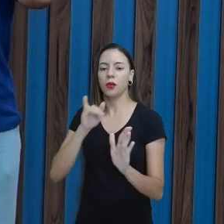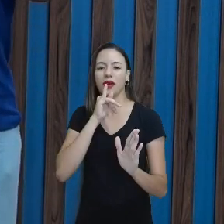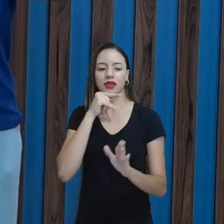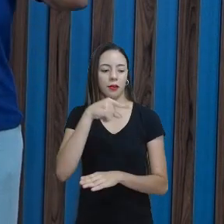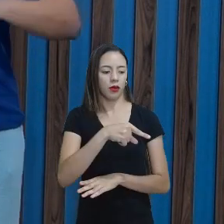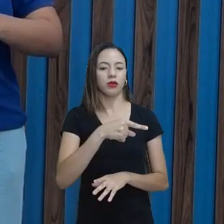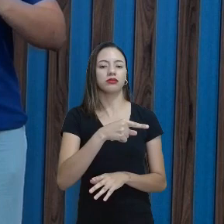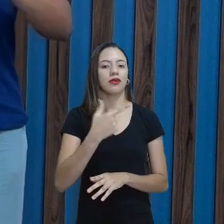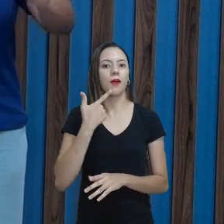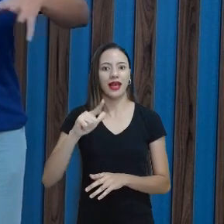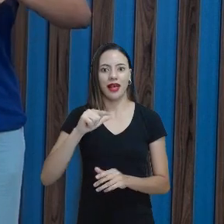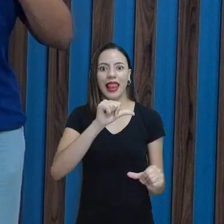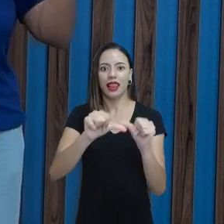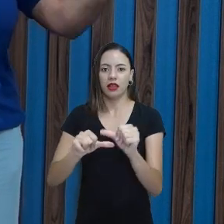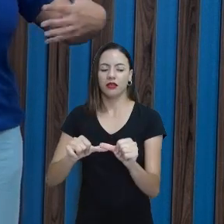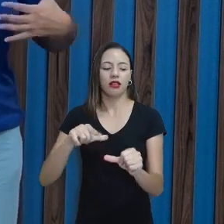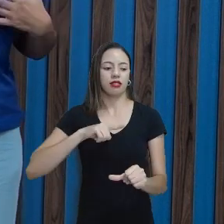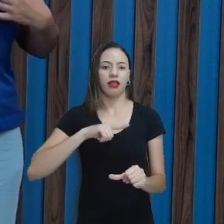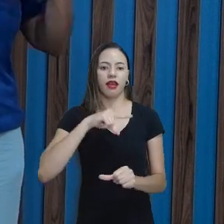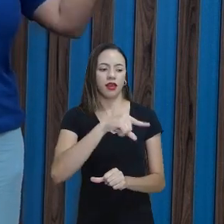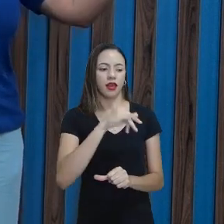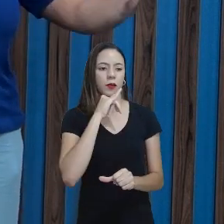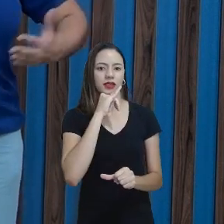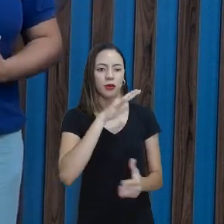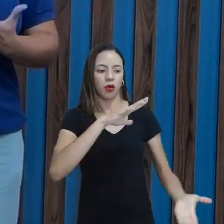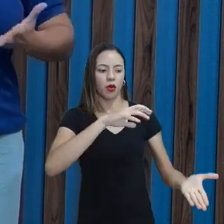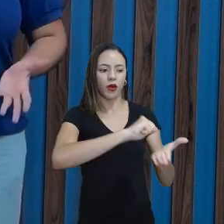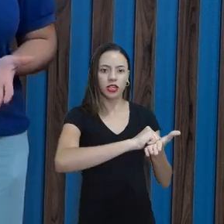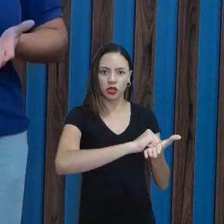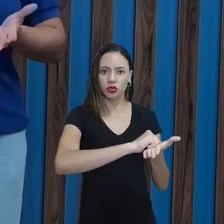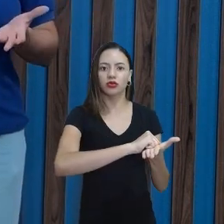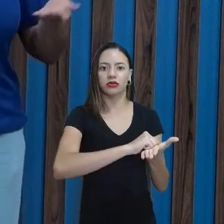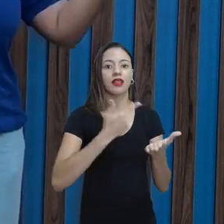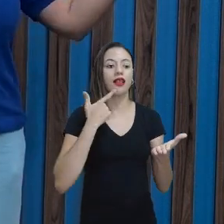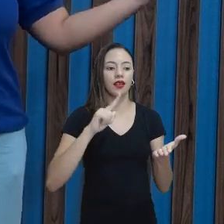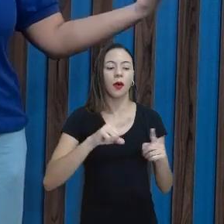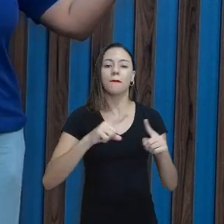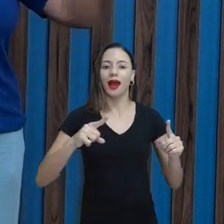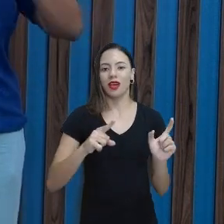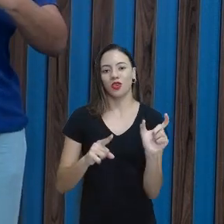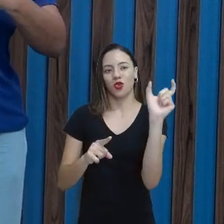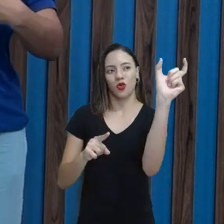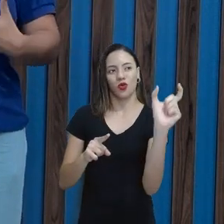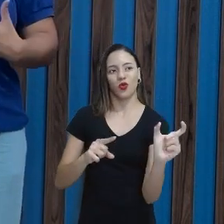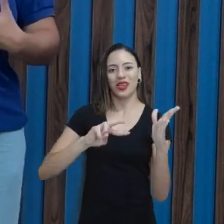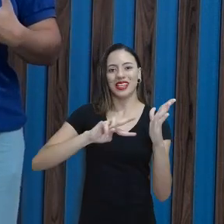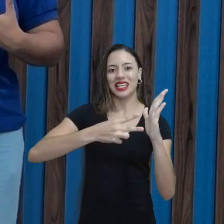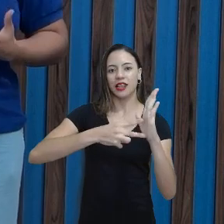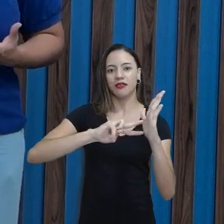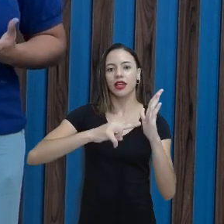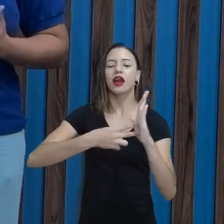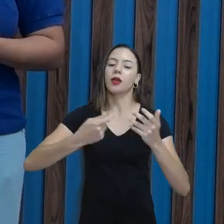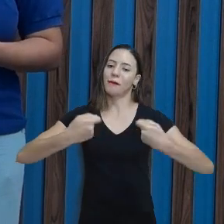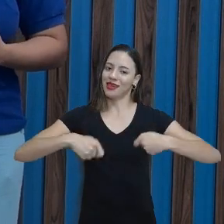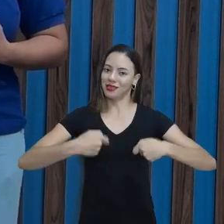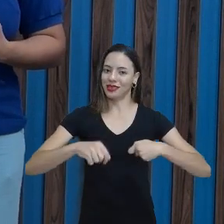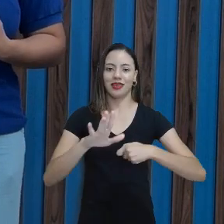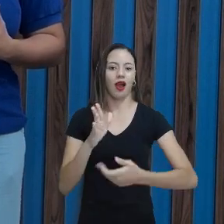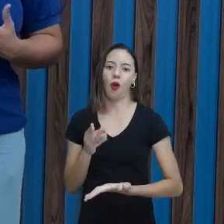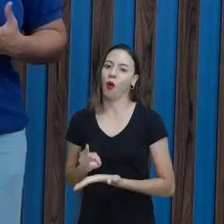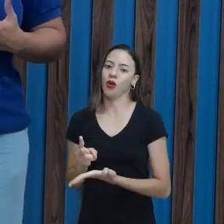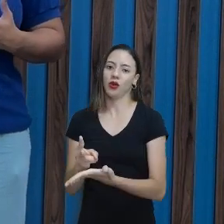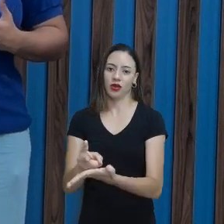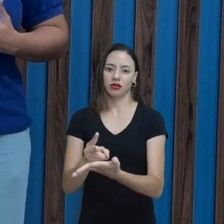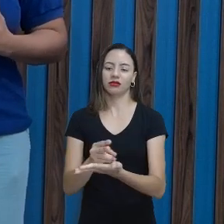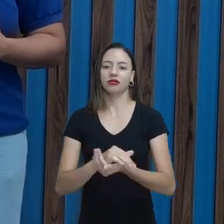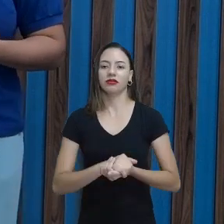ali, mas os sentidos precisam permanecer, né? Então, por isso tem que ter essa referência. A